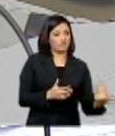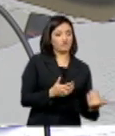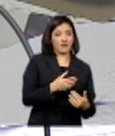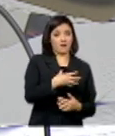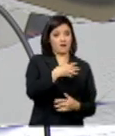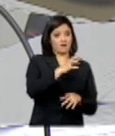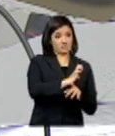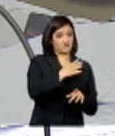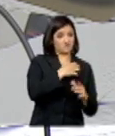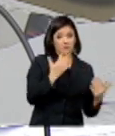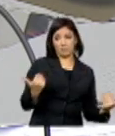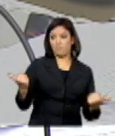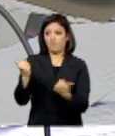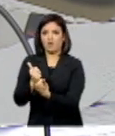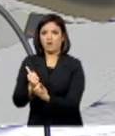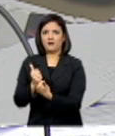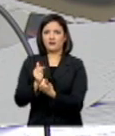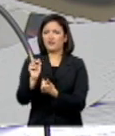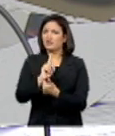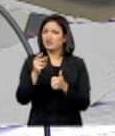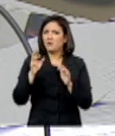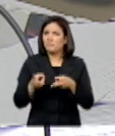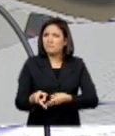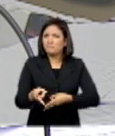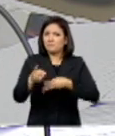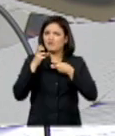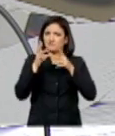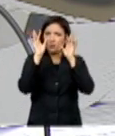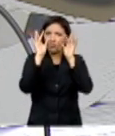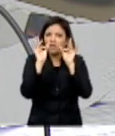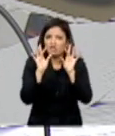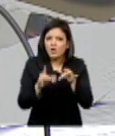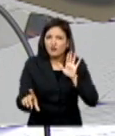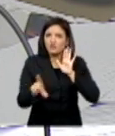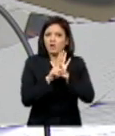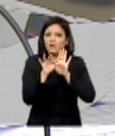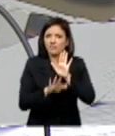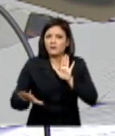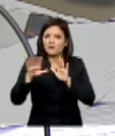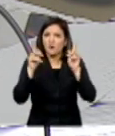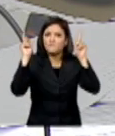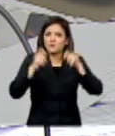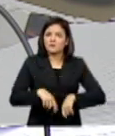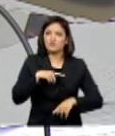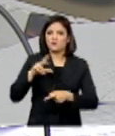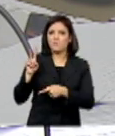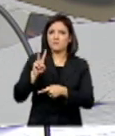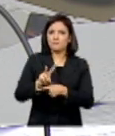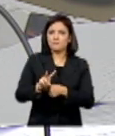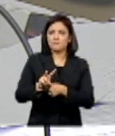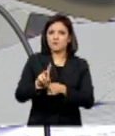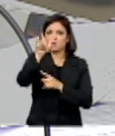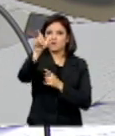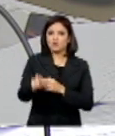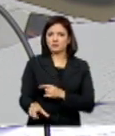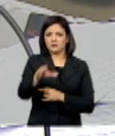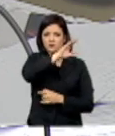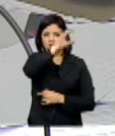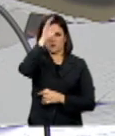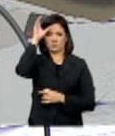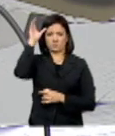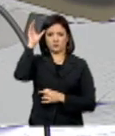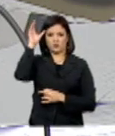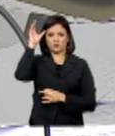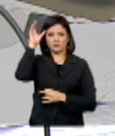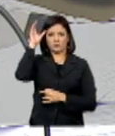enxergou nas entrelinhas da legislação federal a possibilidade de uma proteção maior dos reflexos danosos